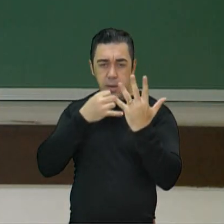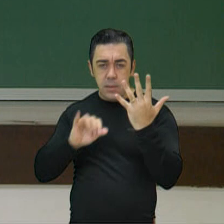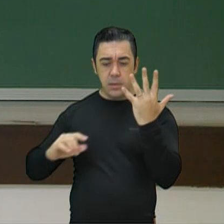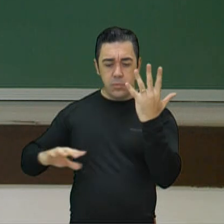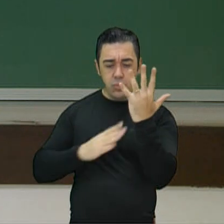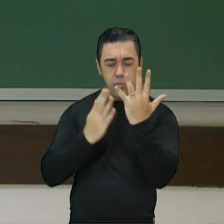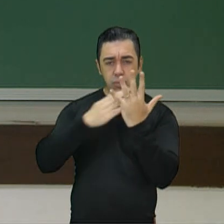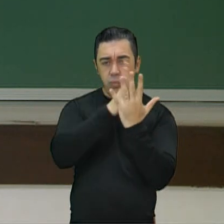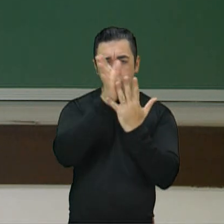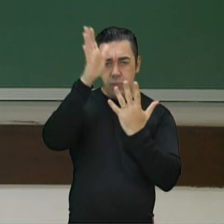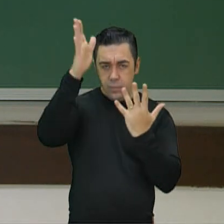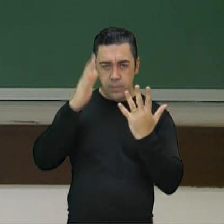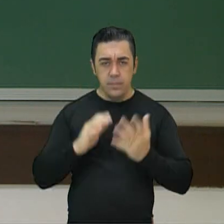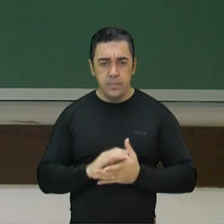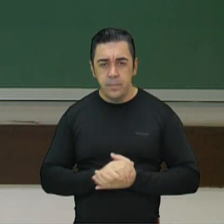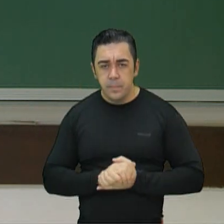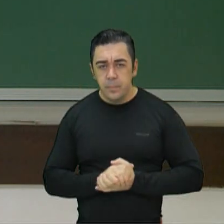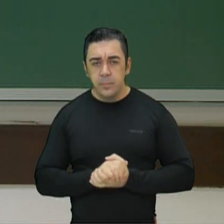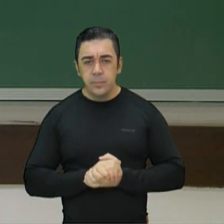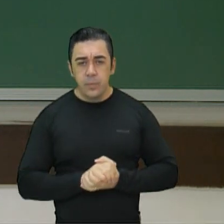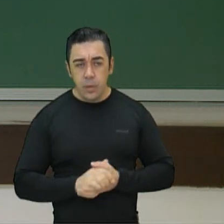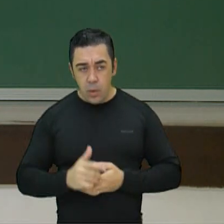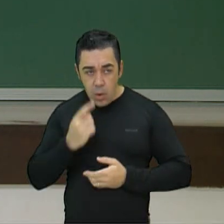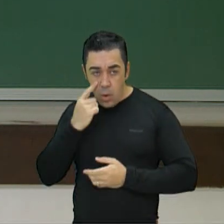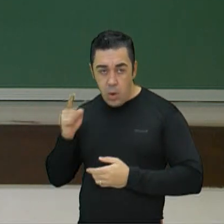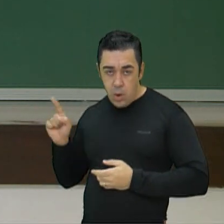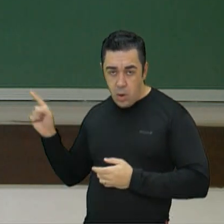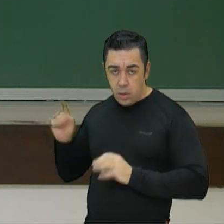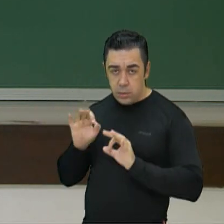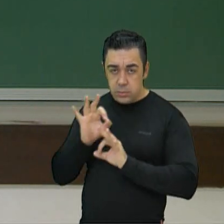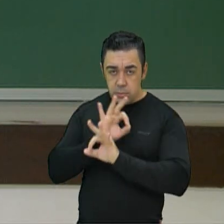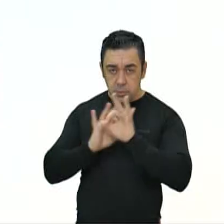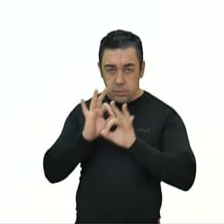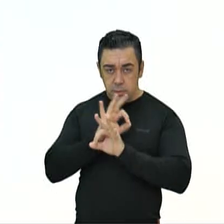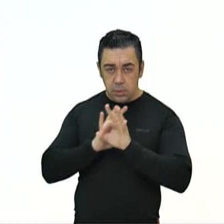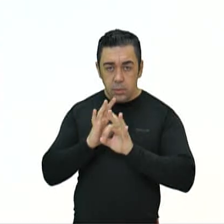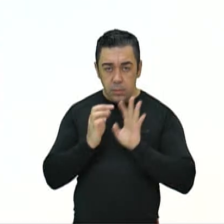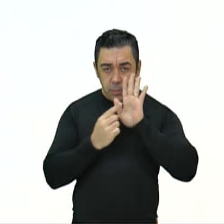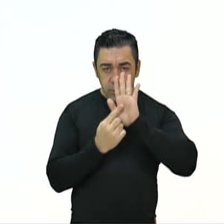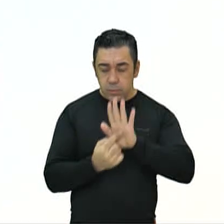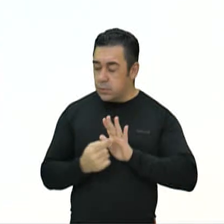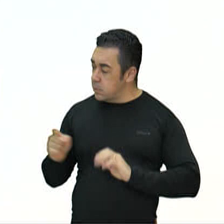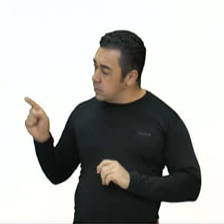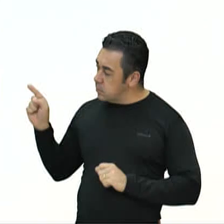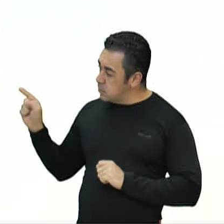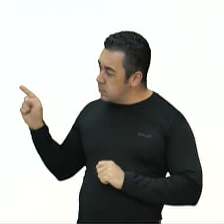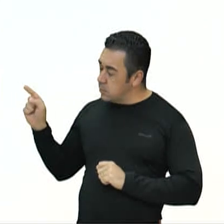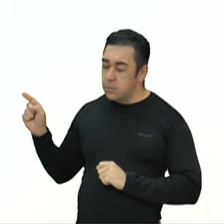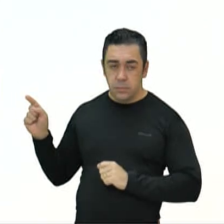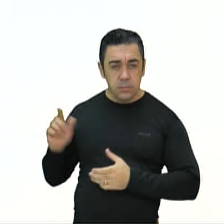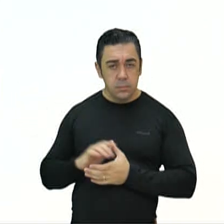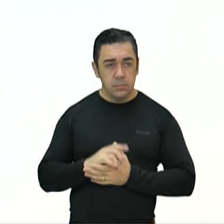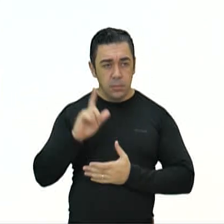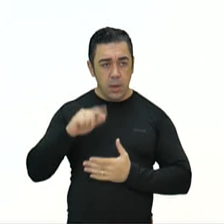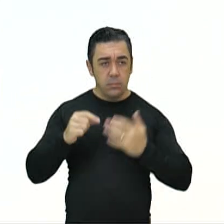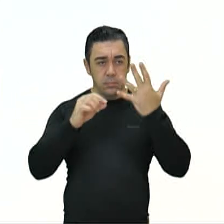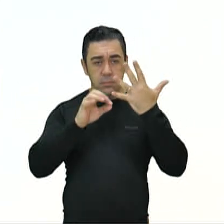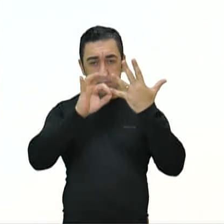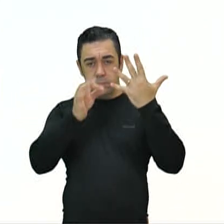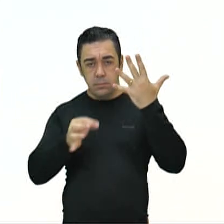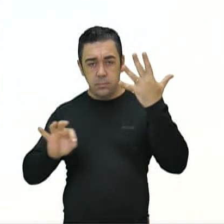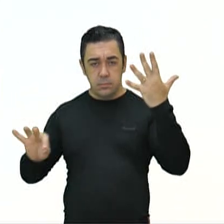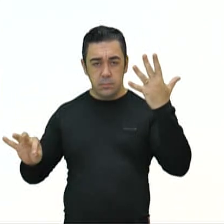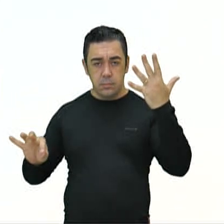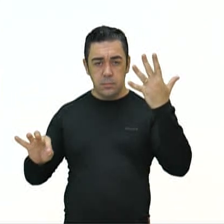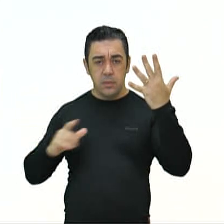ó. Essa célula aqui é um neurônio, ele é composto